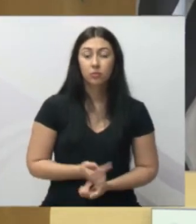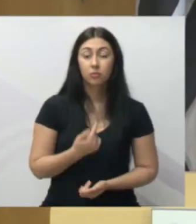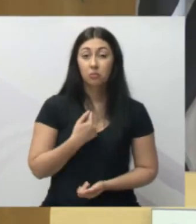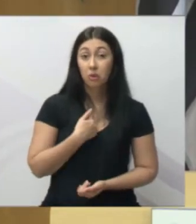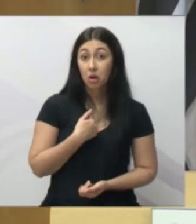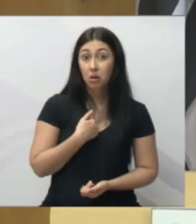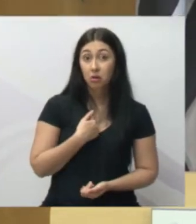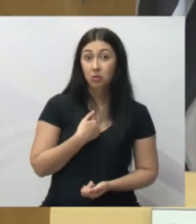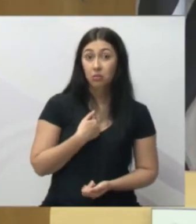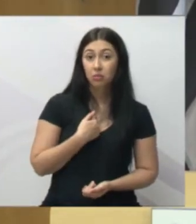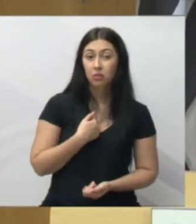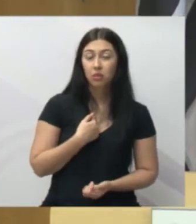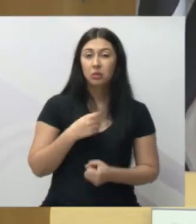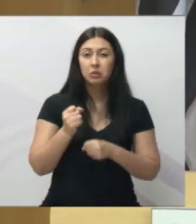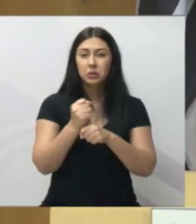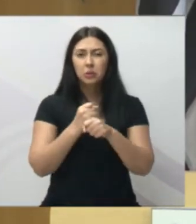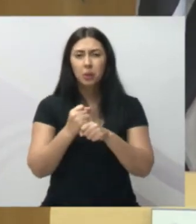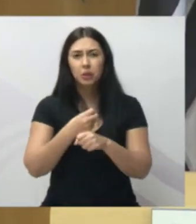Atendimento, no ano de